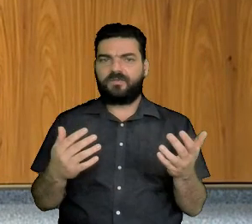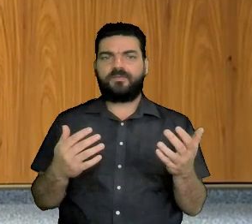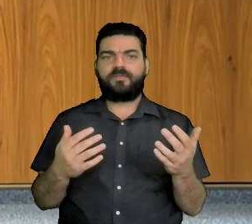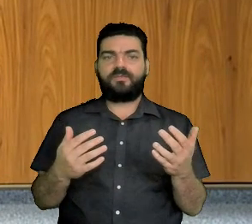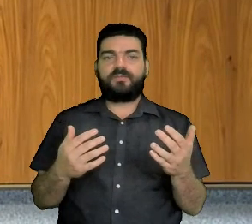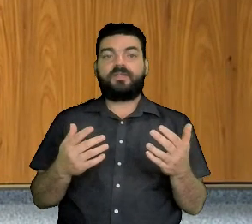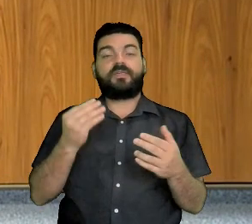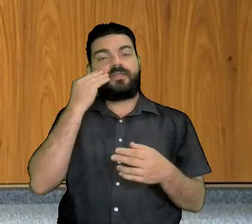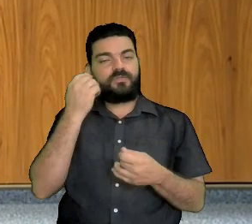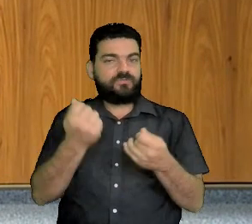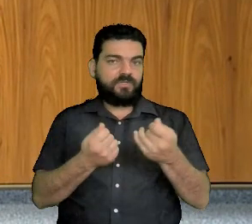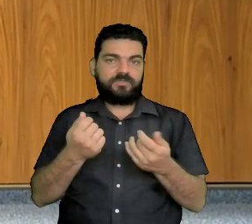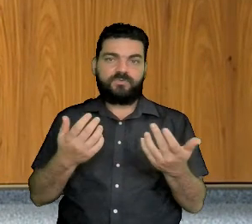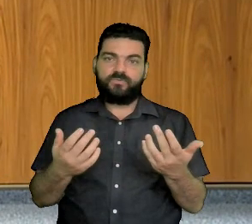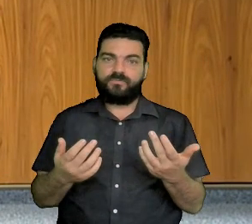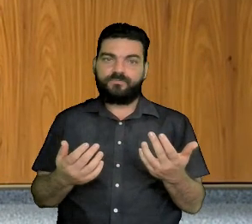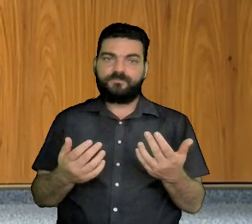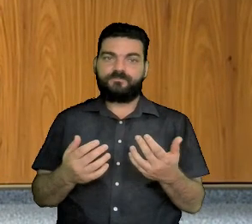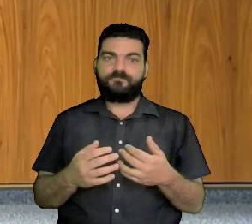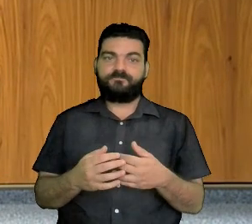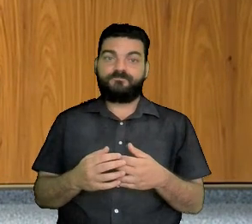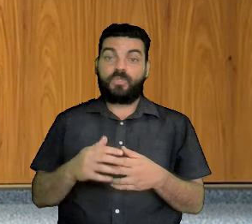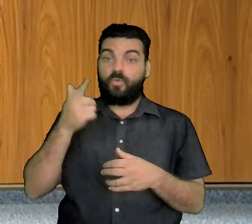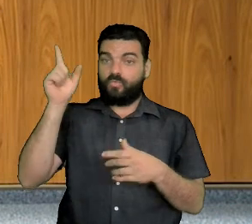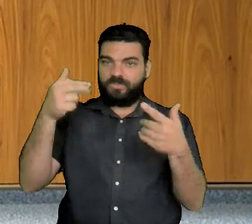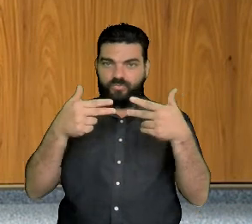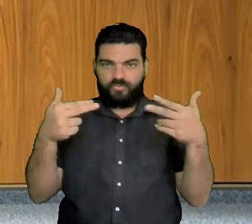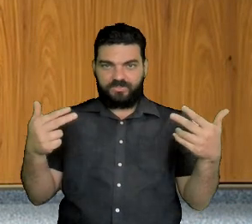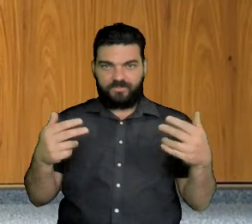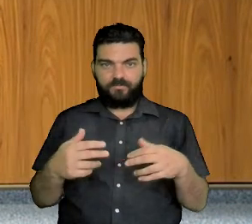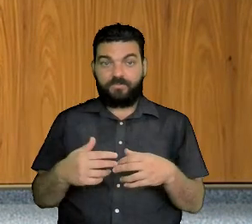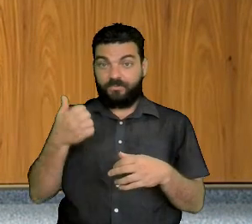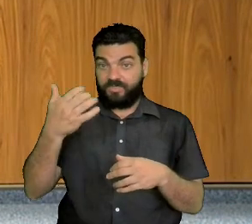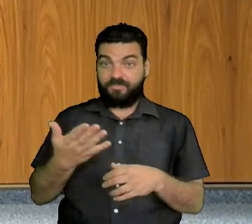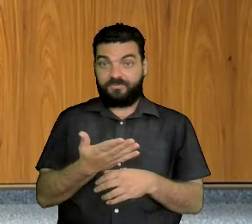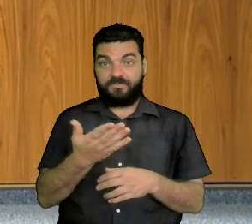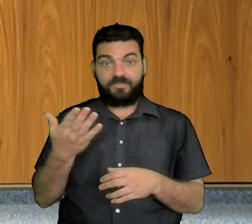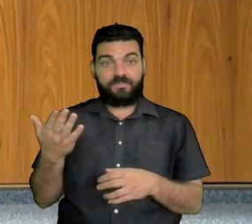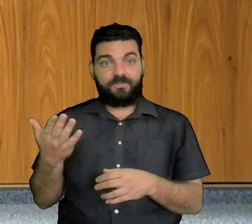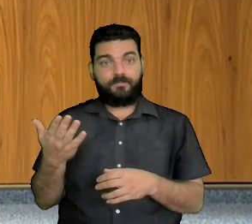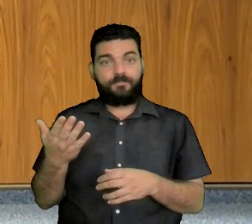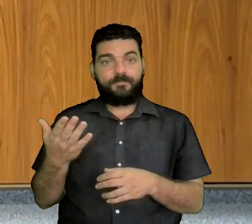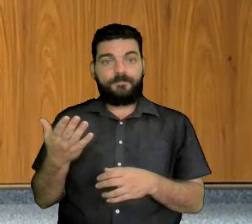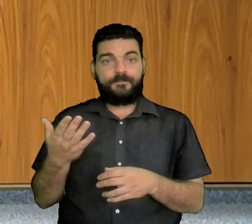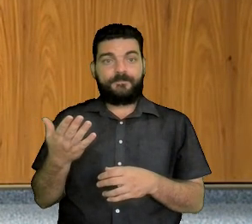as negociações. Outro ponto também que eu gostaria de compartilhar aqui com todos